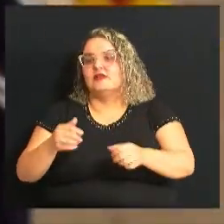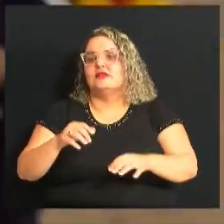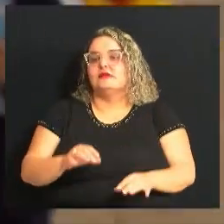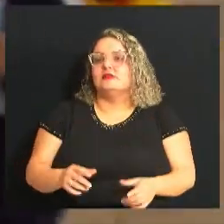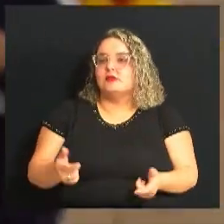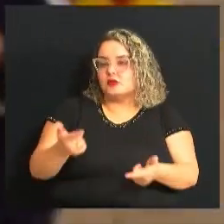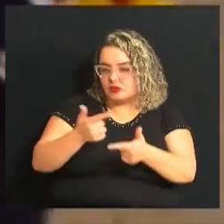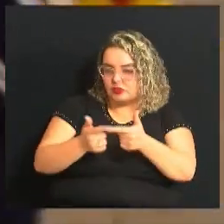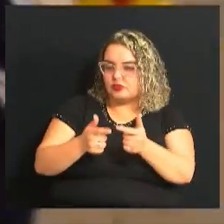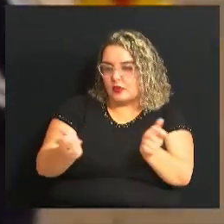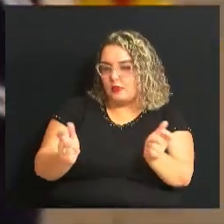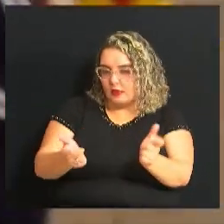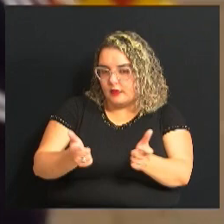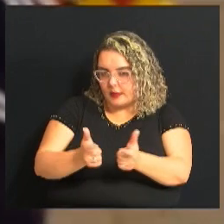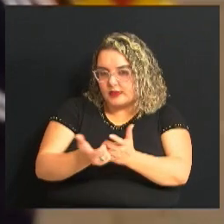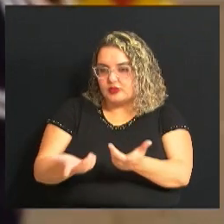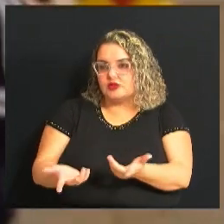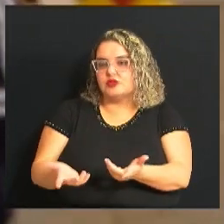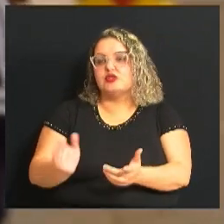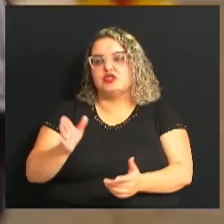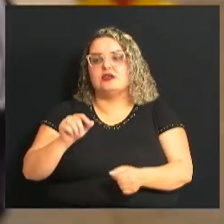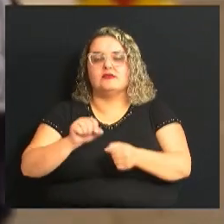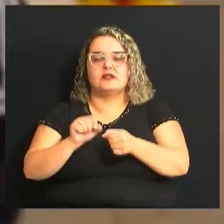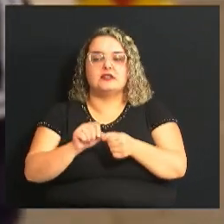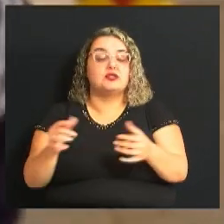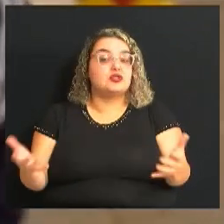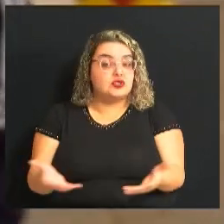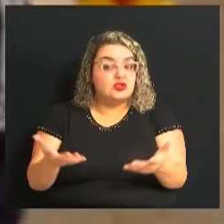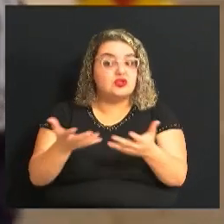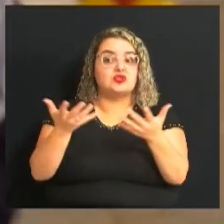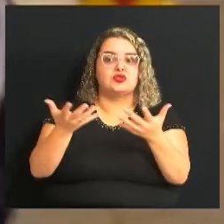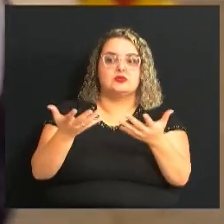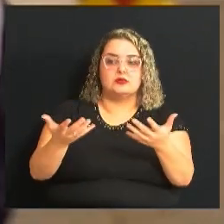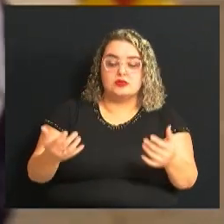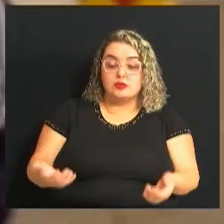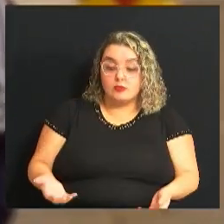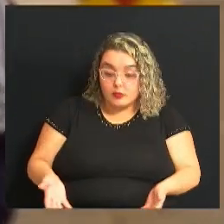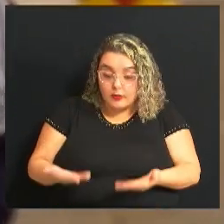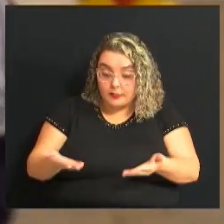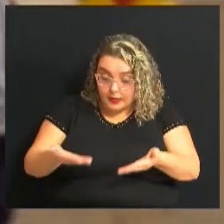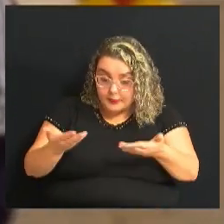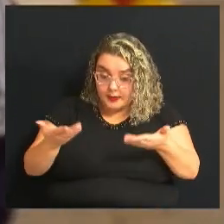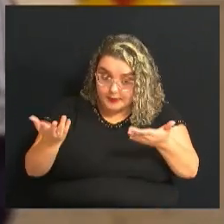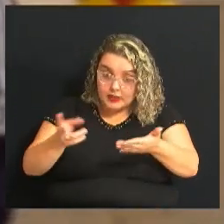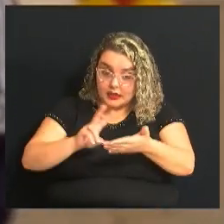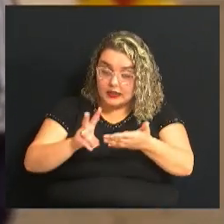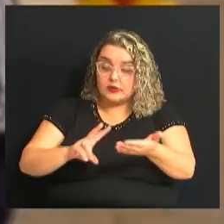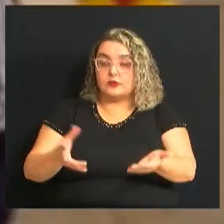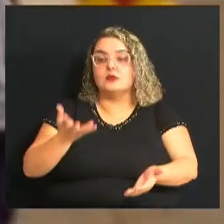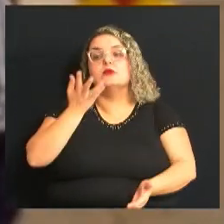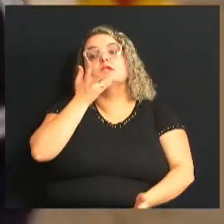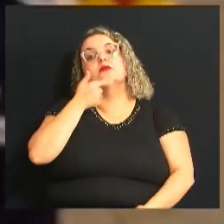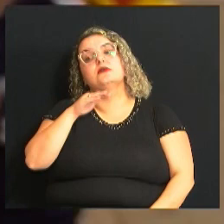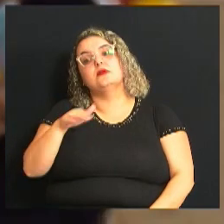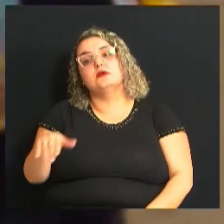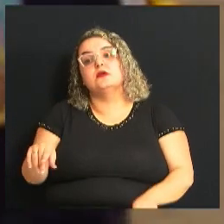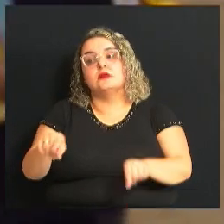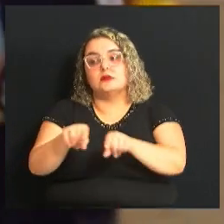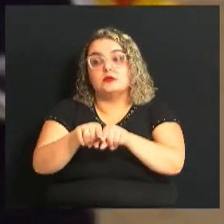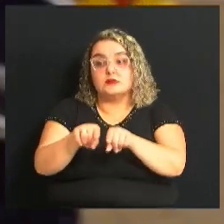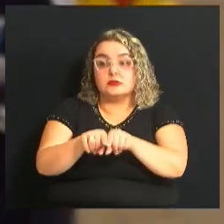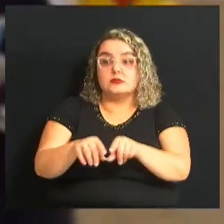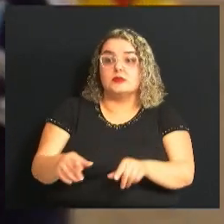que nós já fazemos, de incentivo e estímulo à leitura com as crianças, e também referente